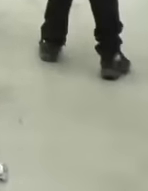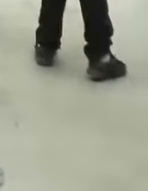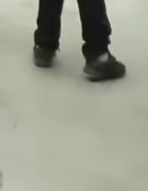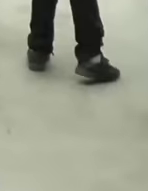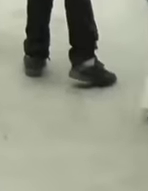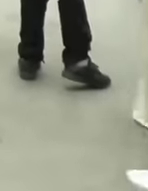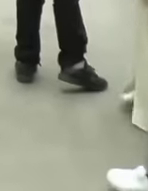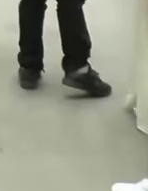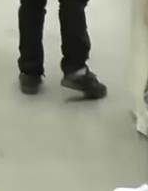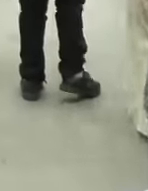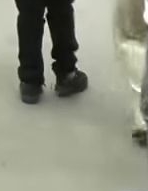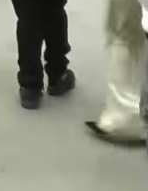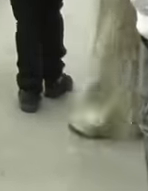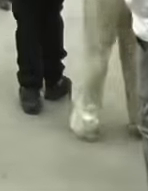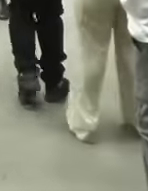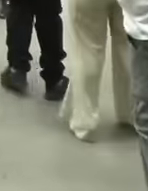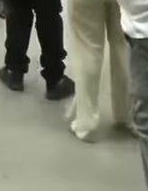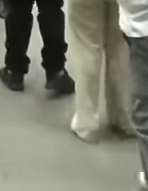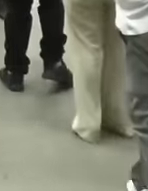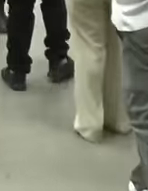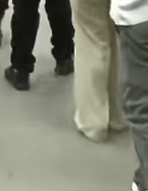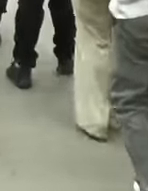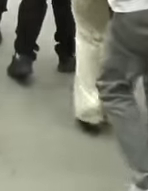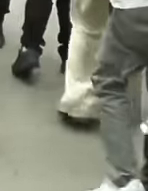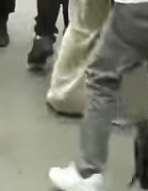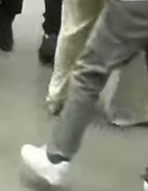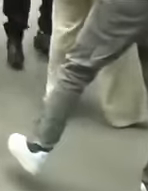stay tight, we have to go.